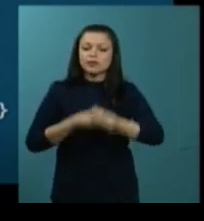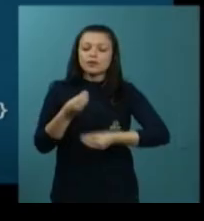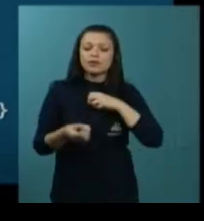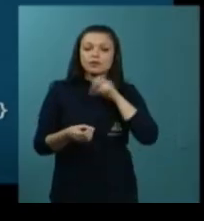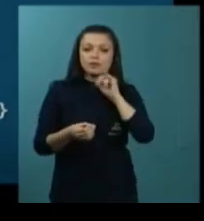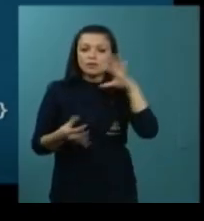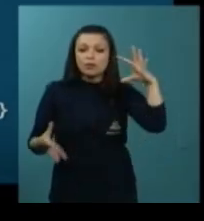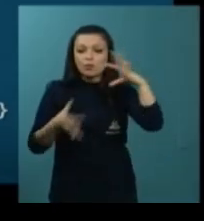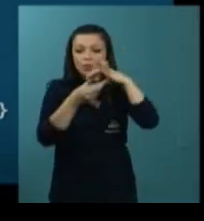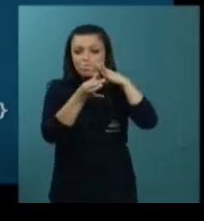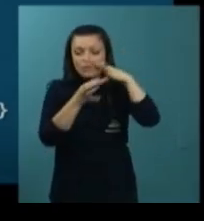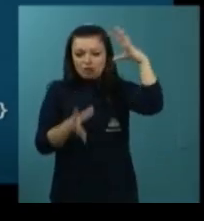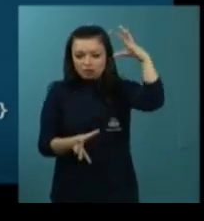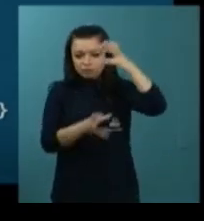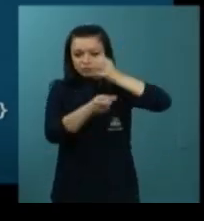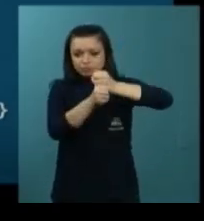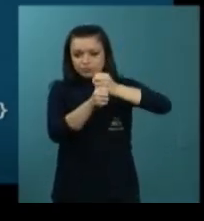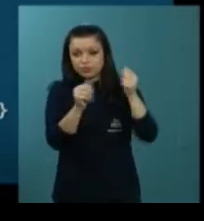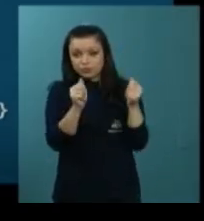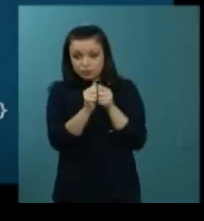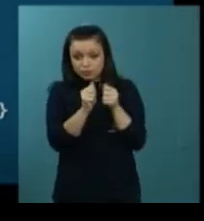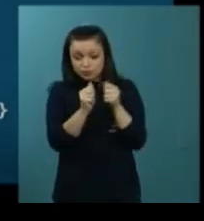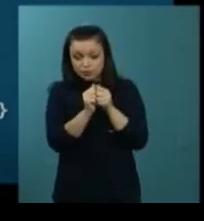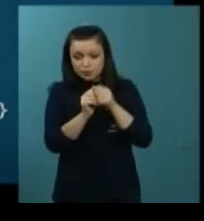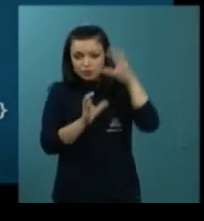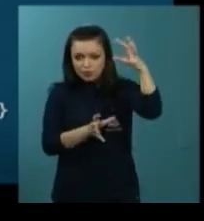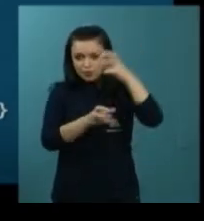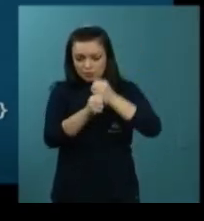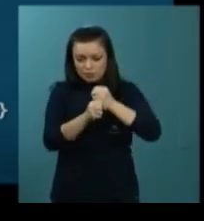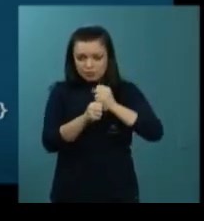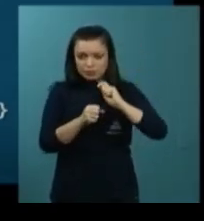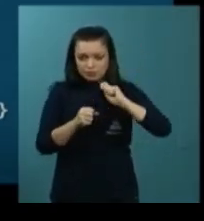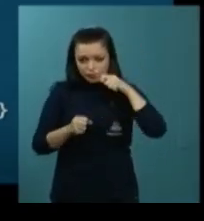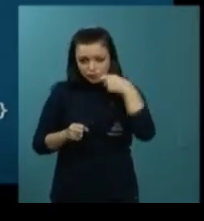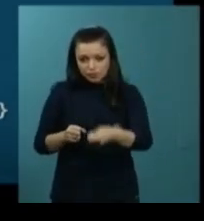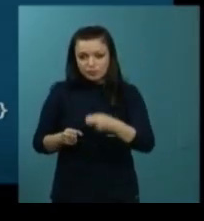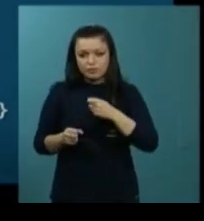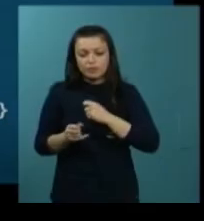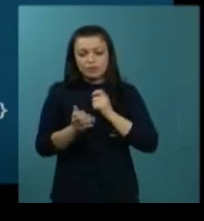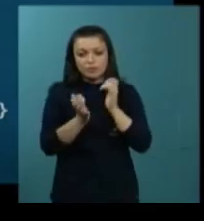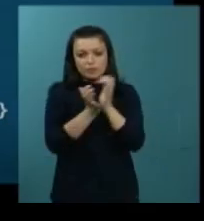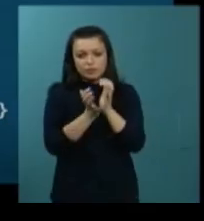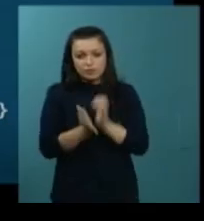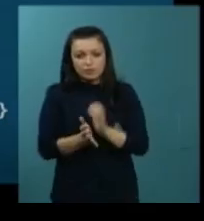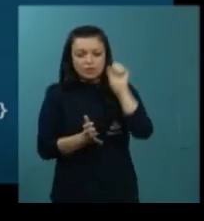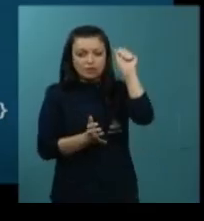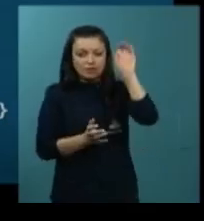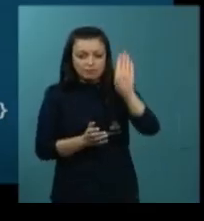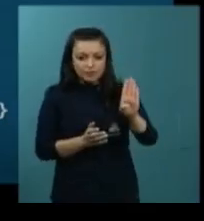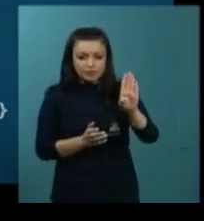Como ficaria a união desses dois conjuntos A e